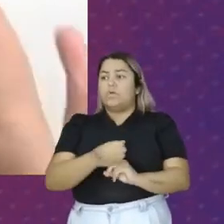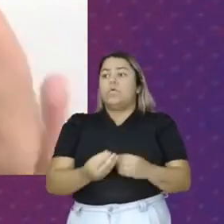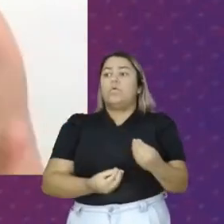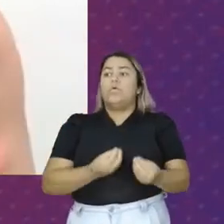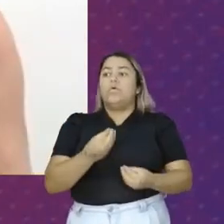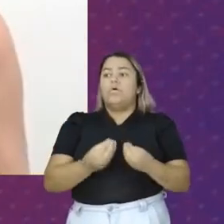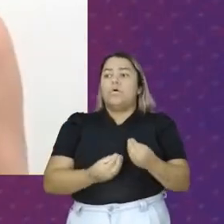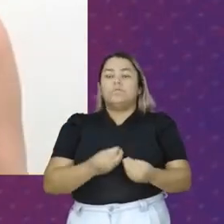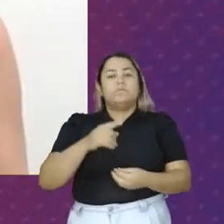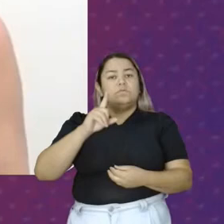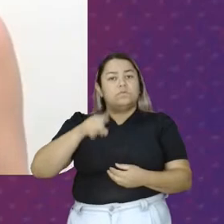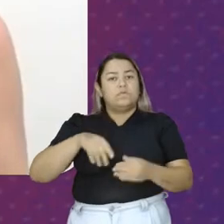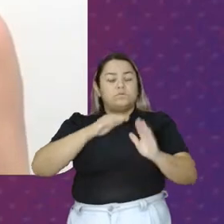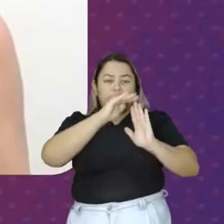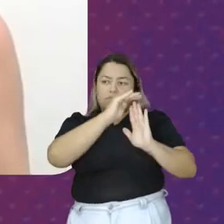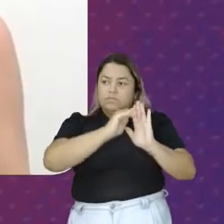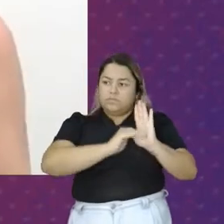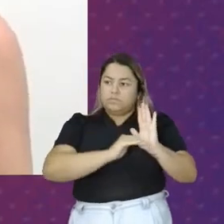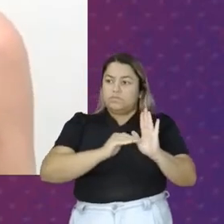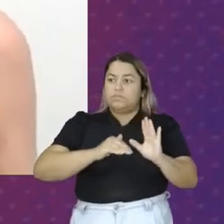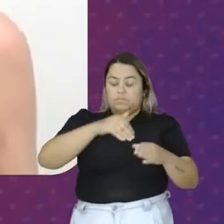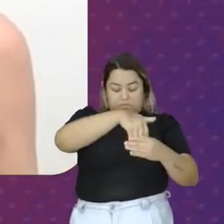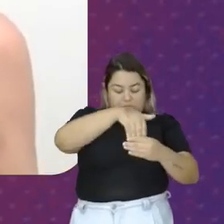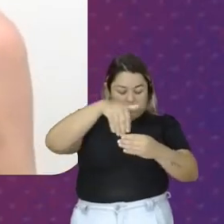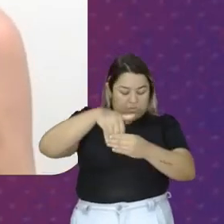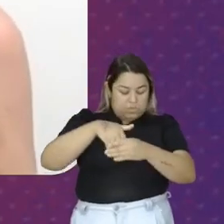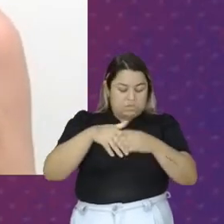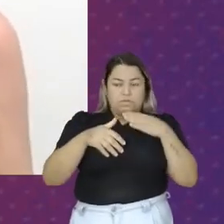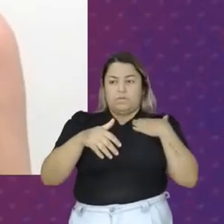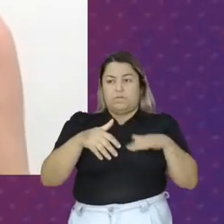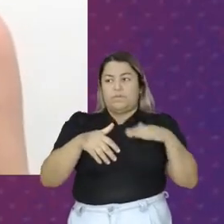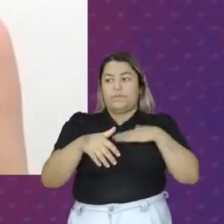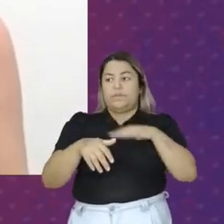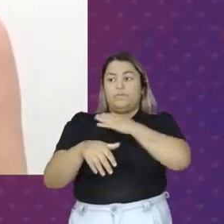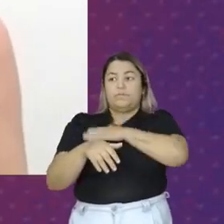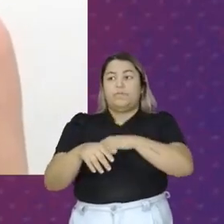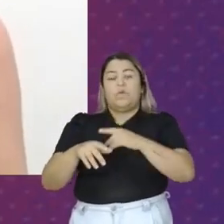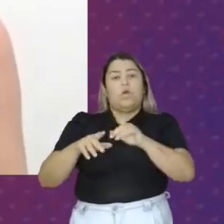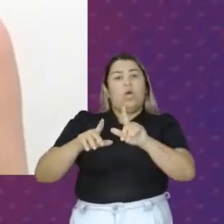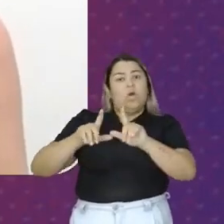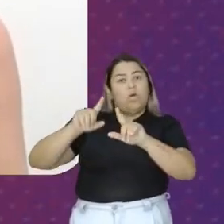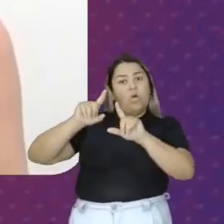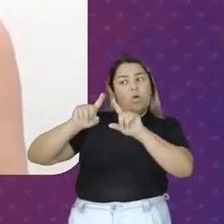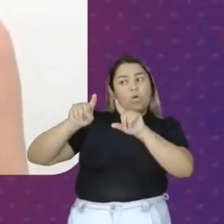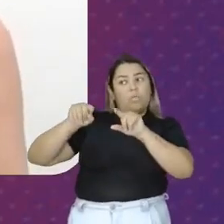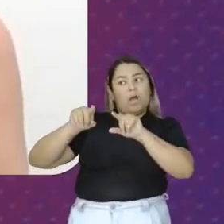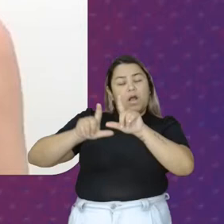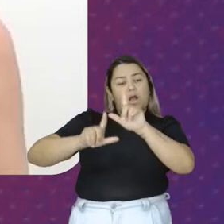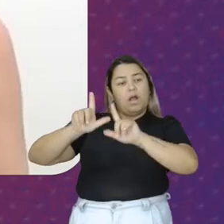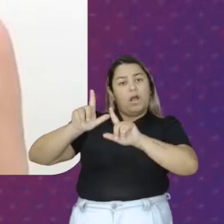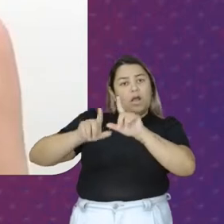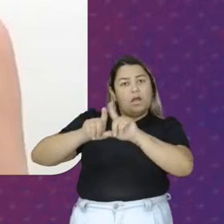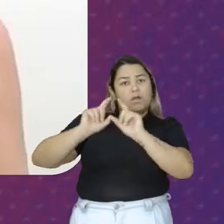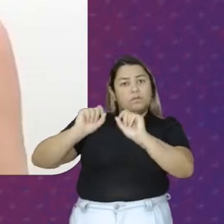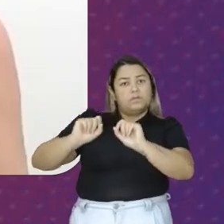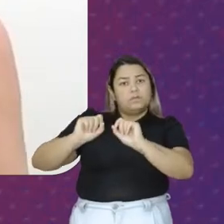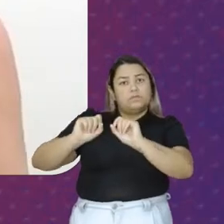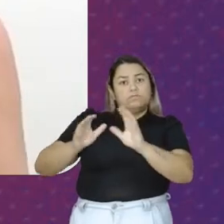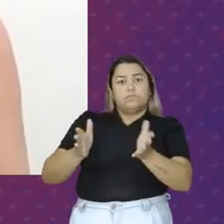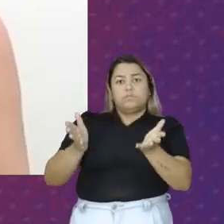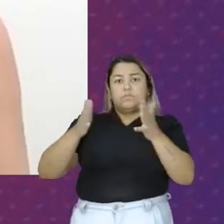os nossos programas eleitorais? Ah, mas só porque eu coloquei uma janela de Libras, isso é acessibilidade? Não, não